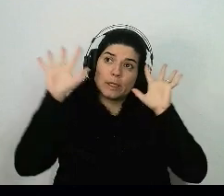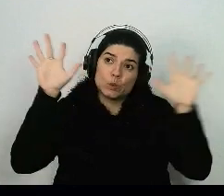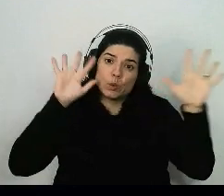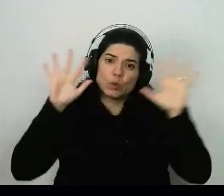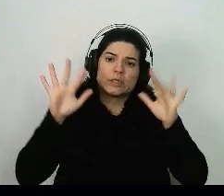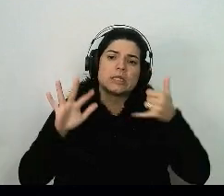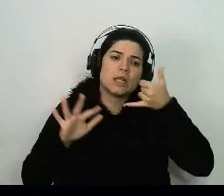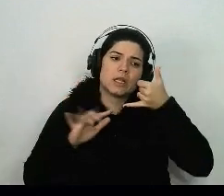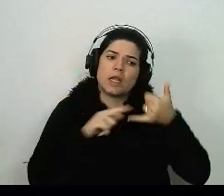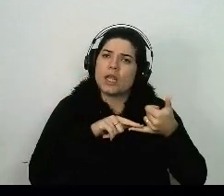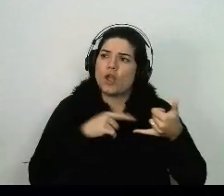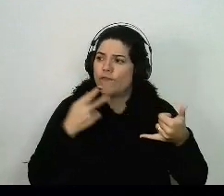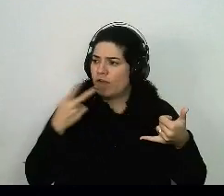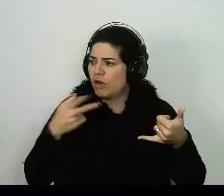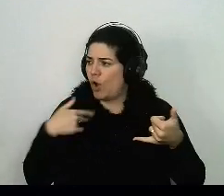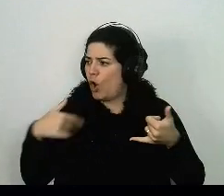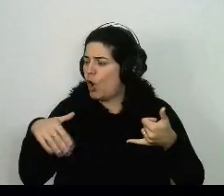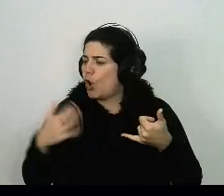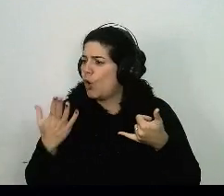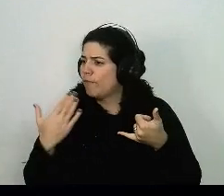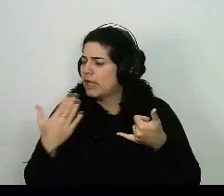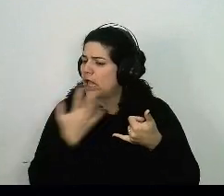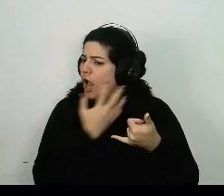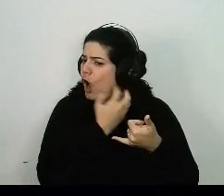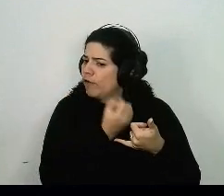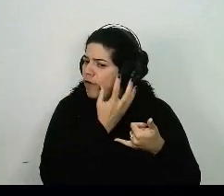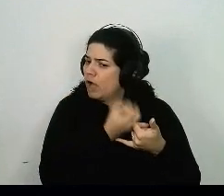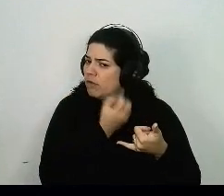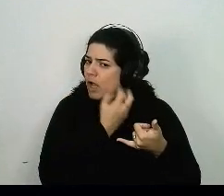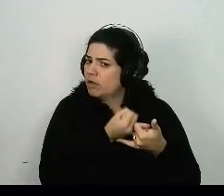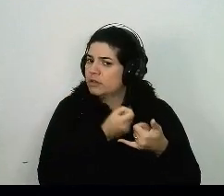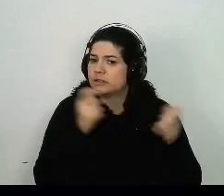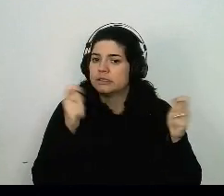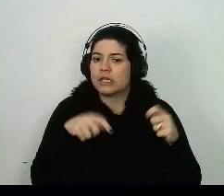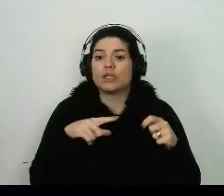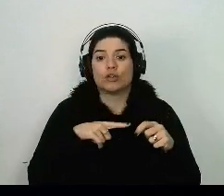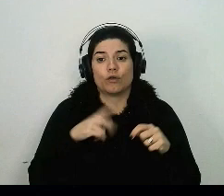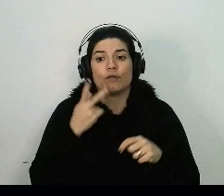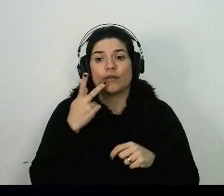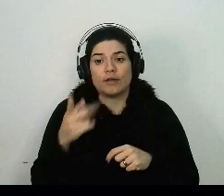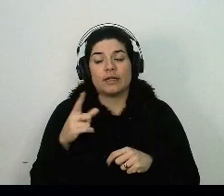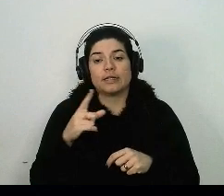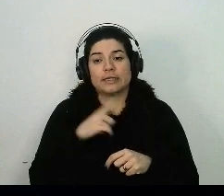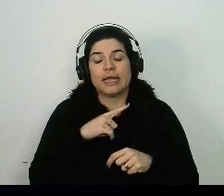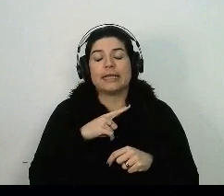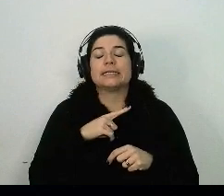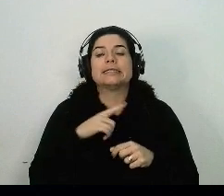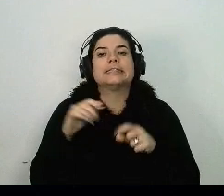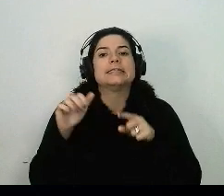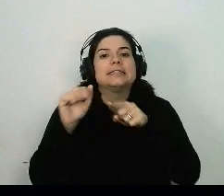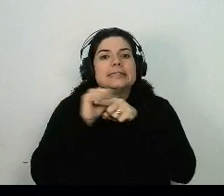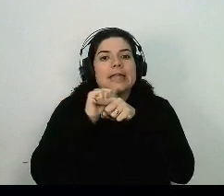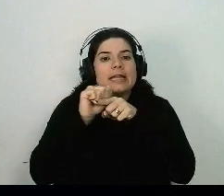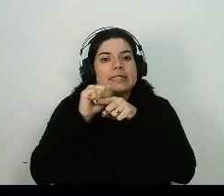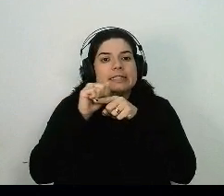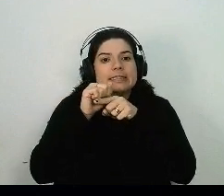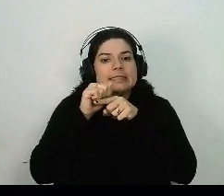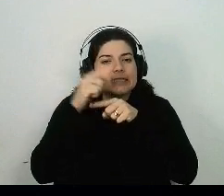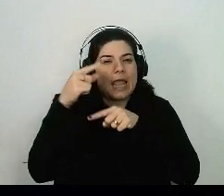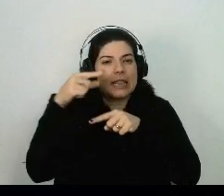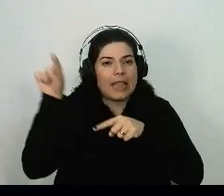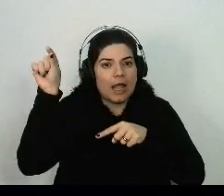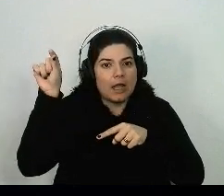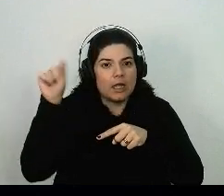que eu falo. Porque eu acabei de falar desse negócio, eu acabei de falar do tênis da Nike, e tá aqui um tênis da Nike para eu comprar. Eu falo assim, poxa, o que